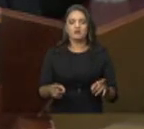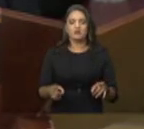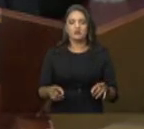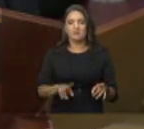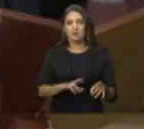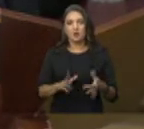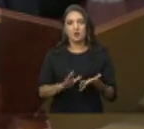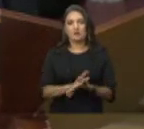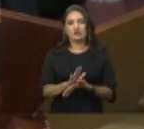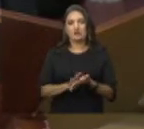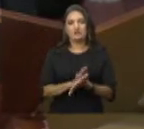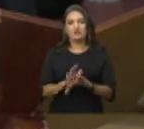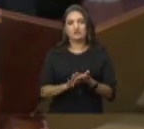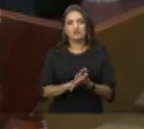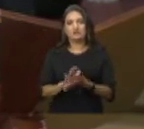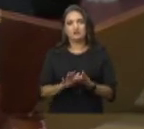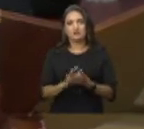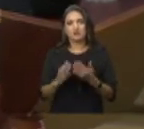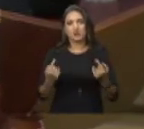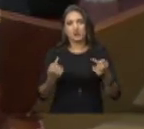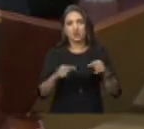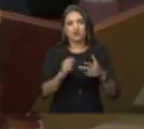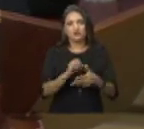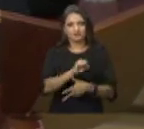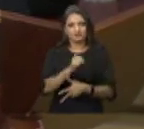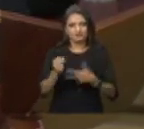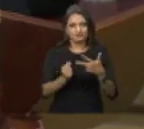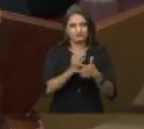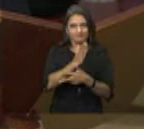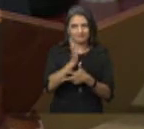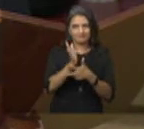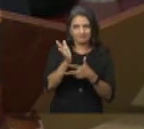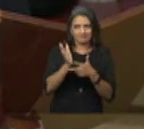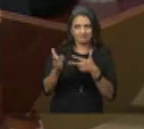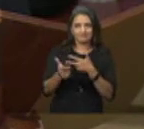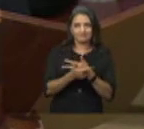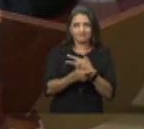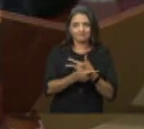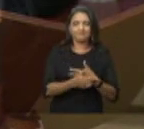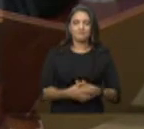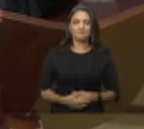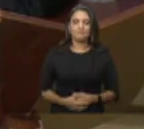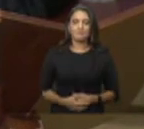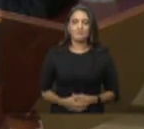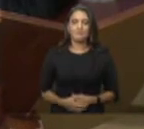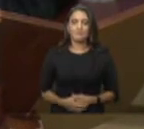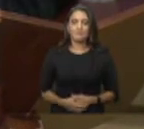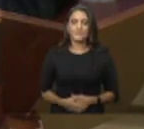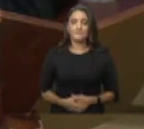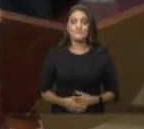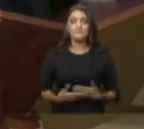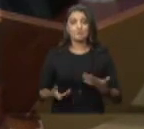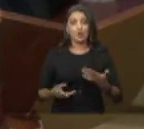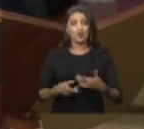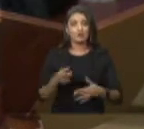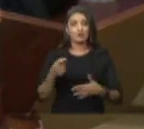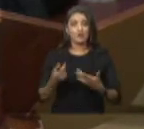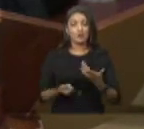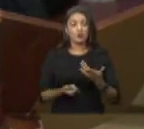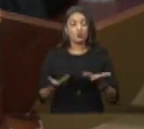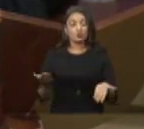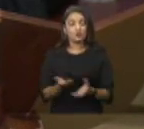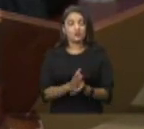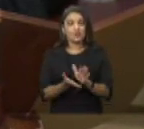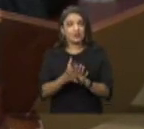violação ao postulado da separação de poderes os precedentes são numerosos